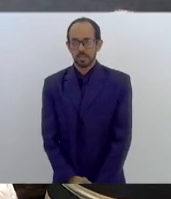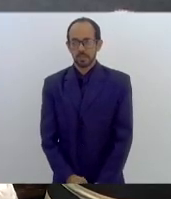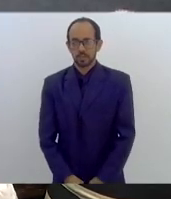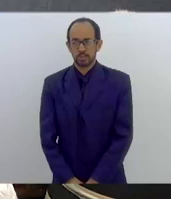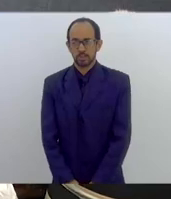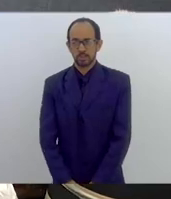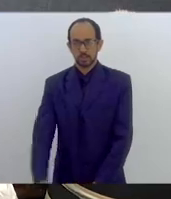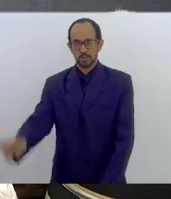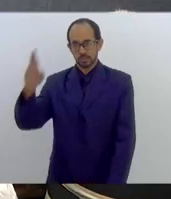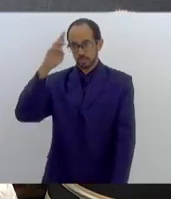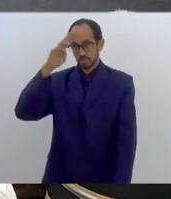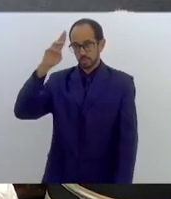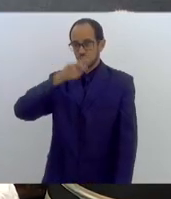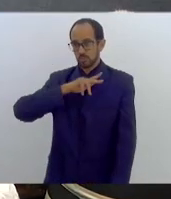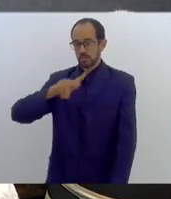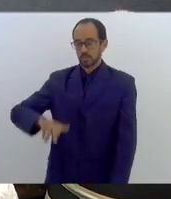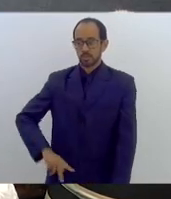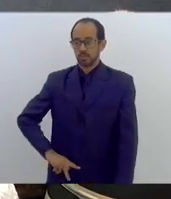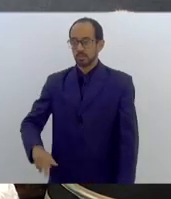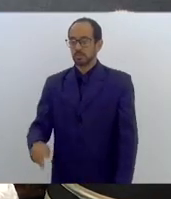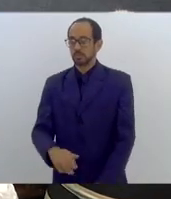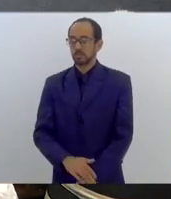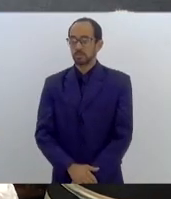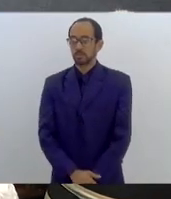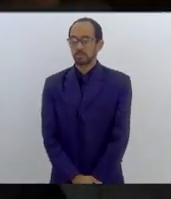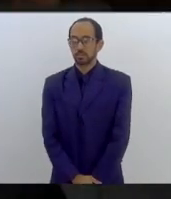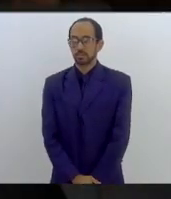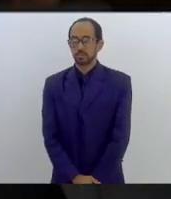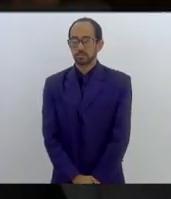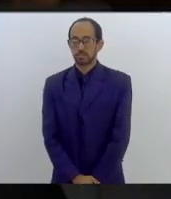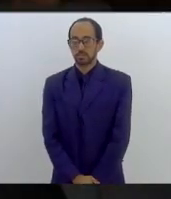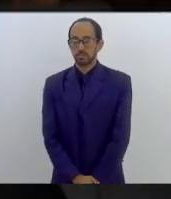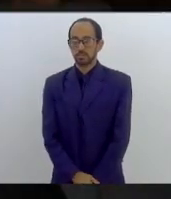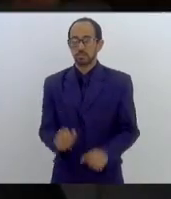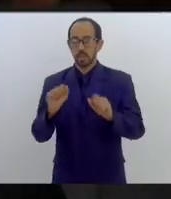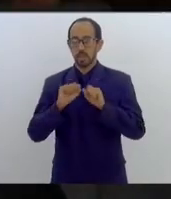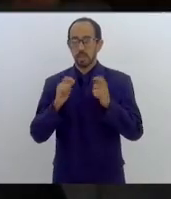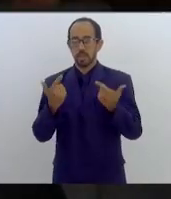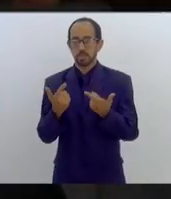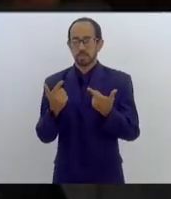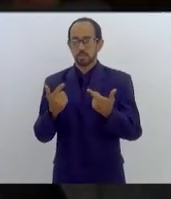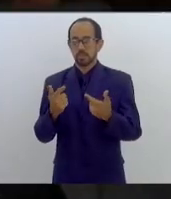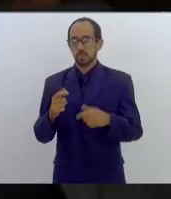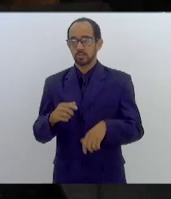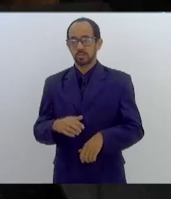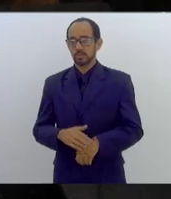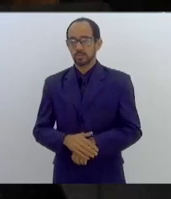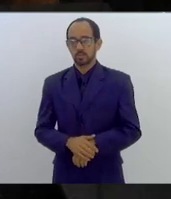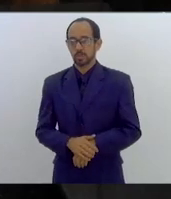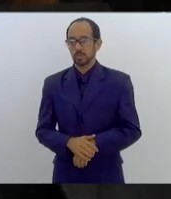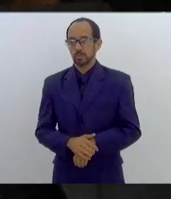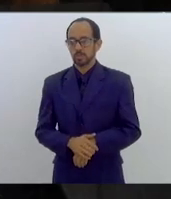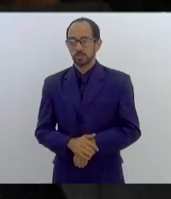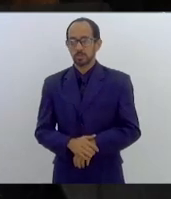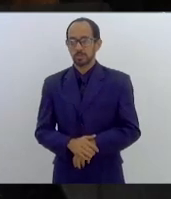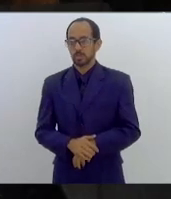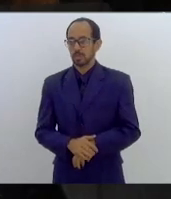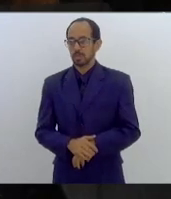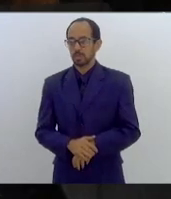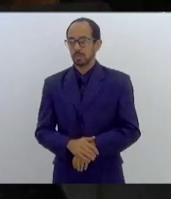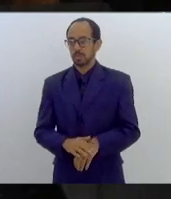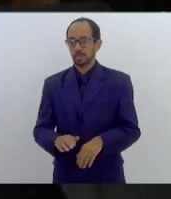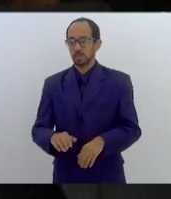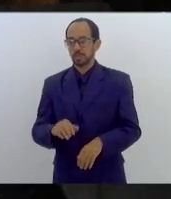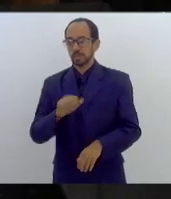Senhor presidente da Assembleia Legislativa, meu companheiro